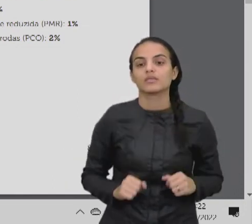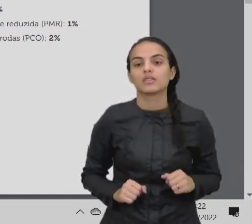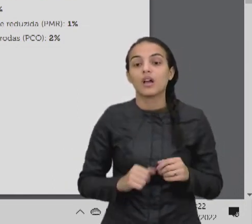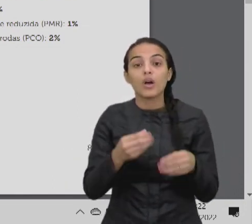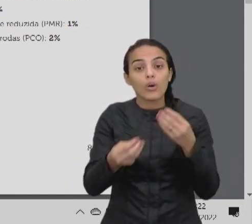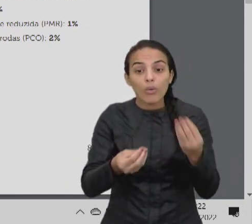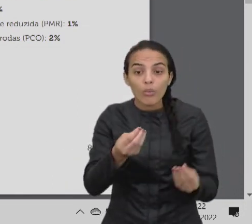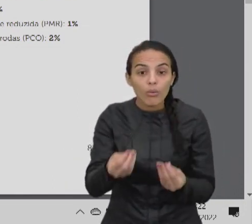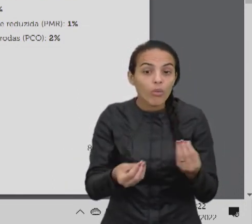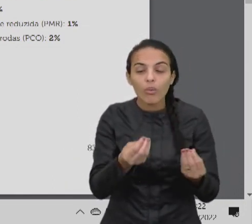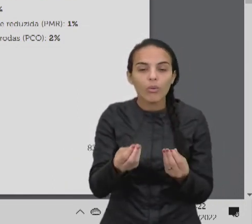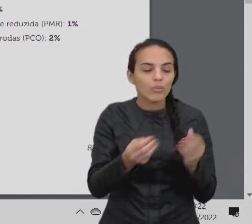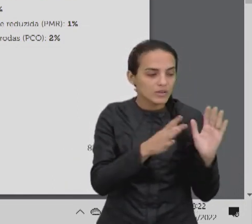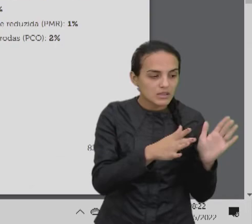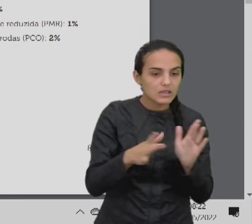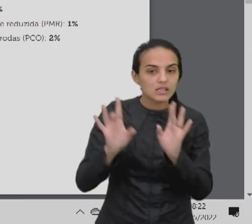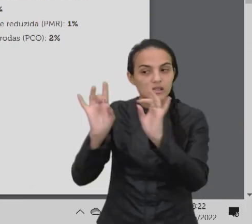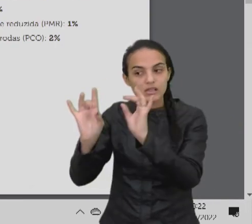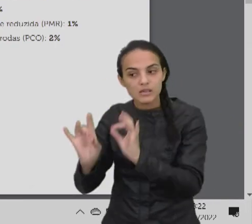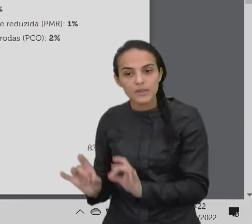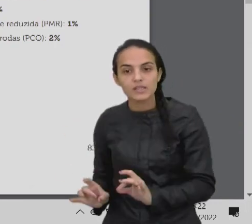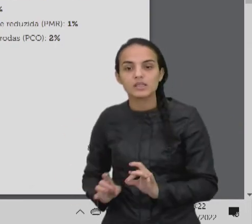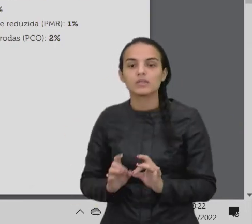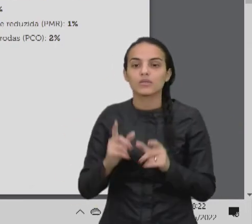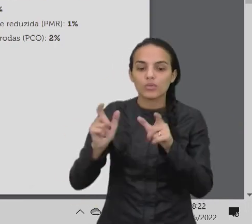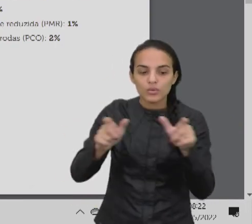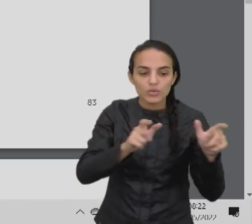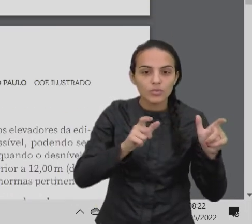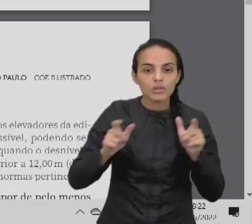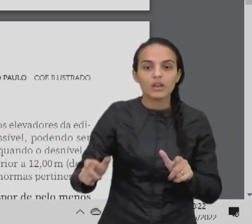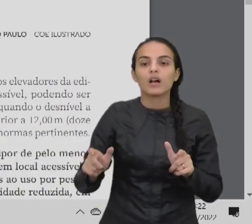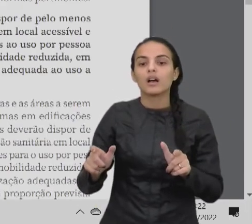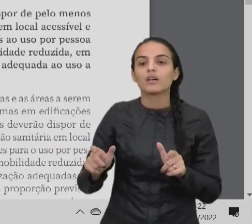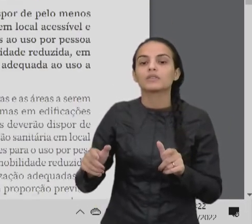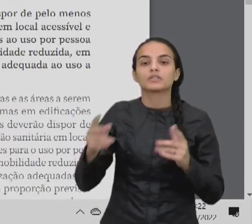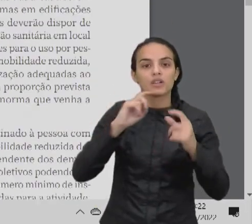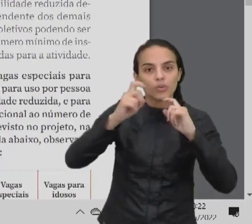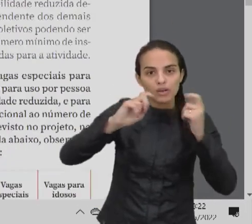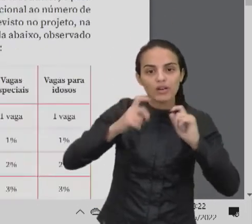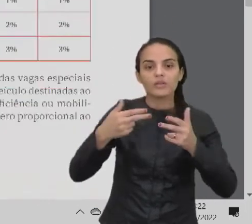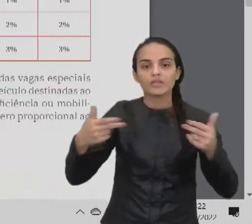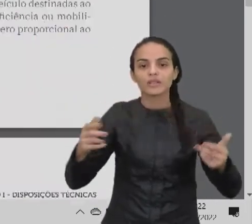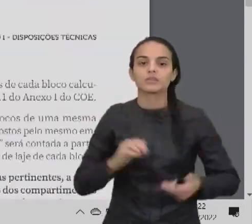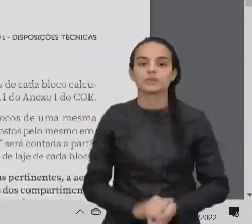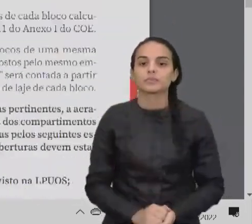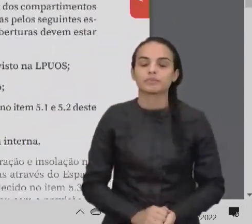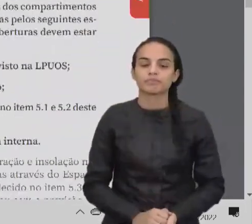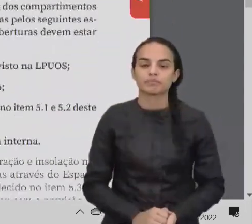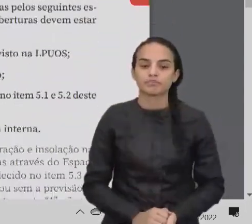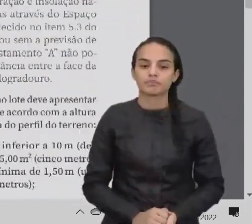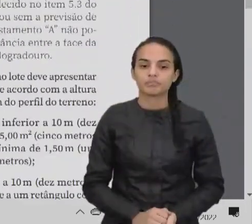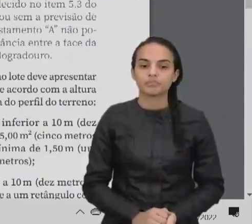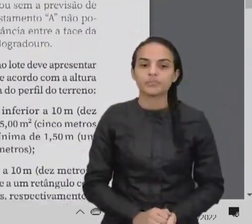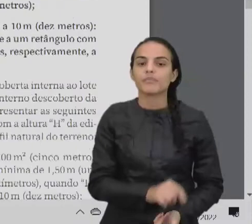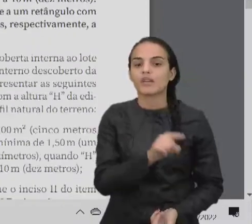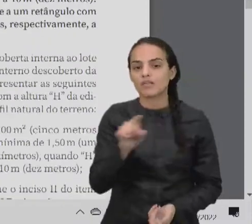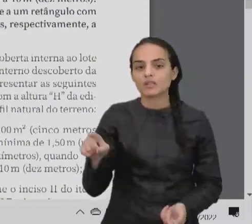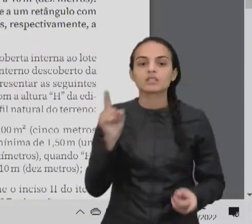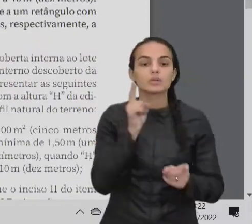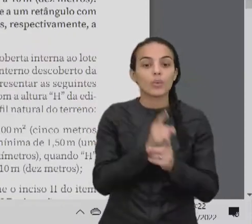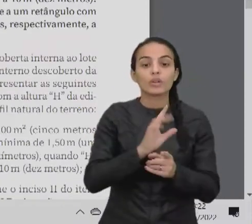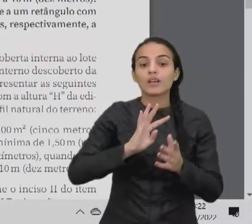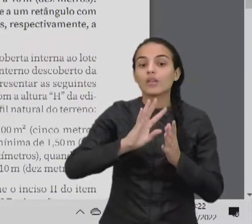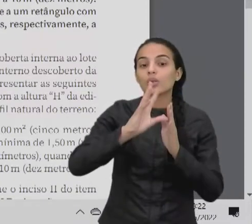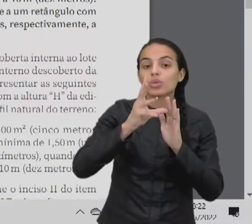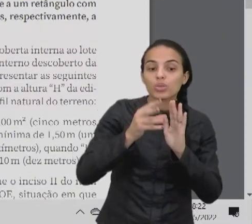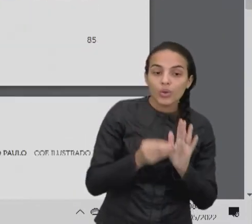deve estar disposto aqui, locais de reunião. E eles, aqui você encontra todas